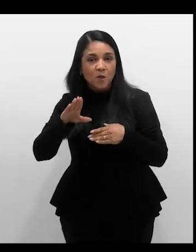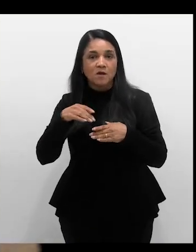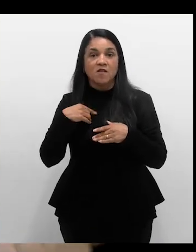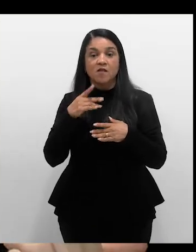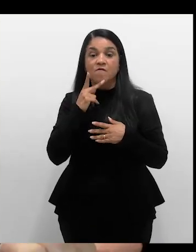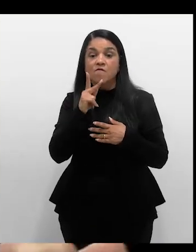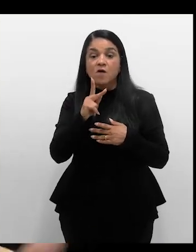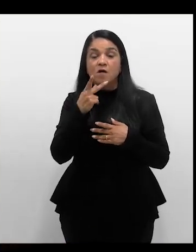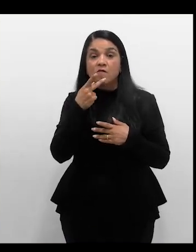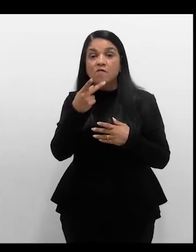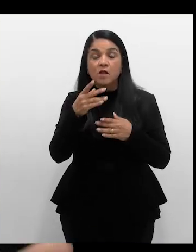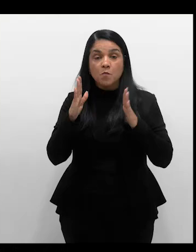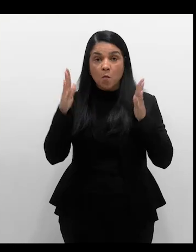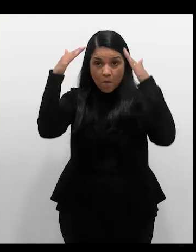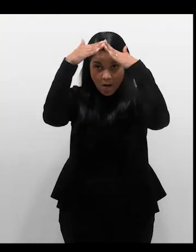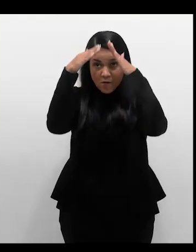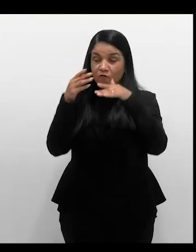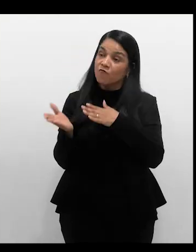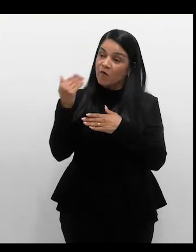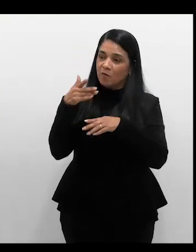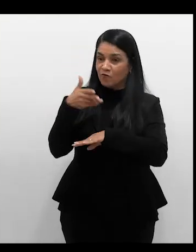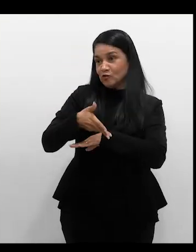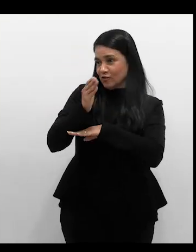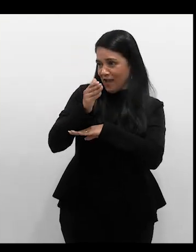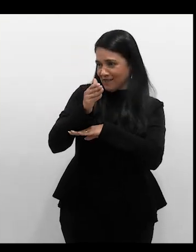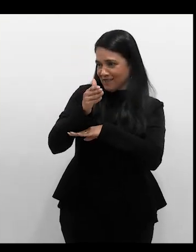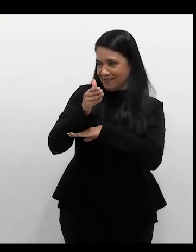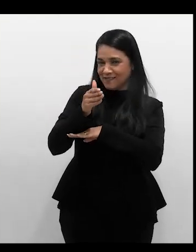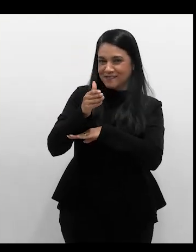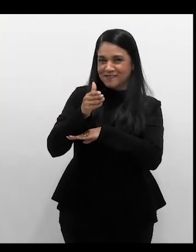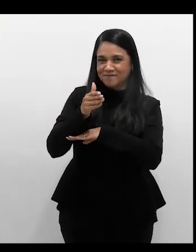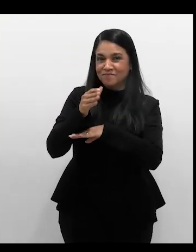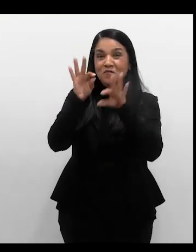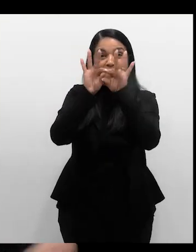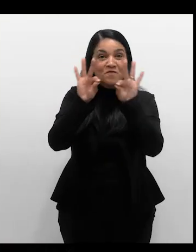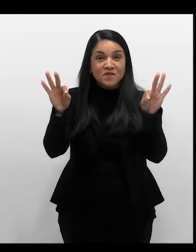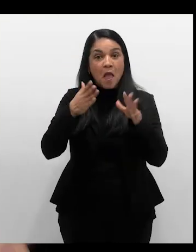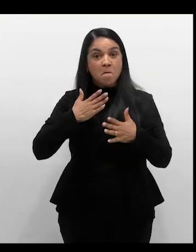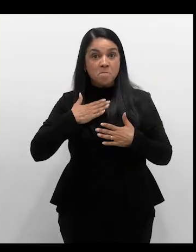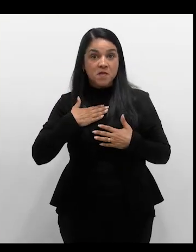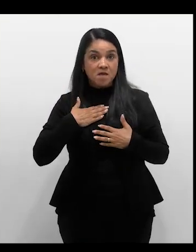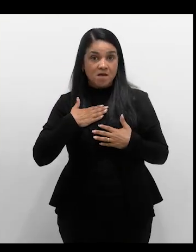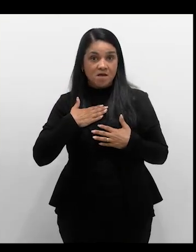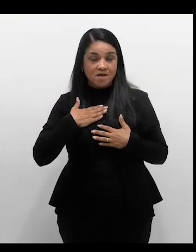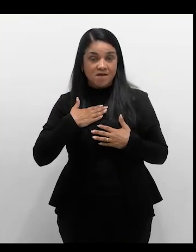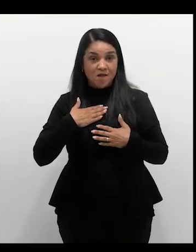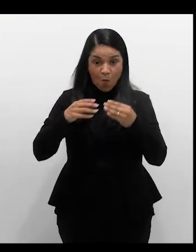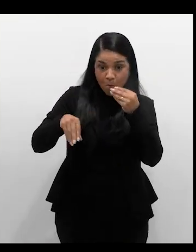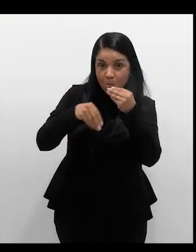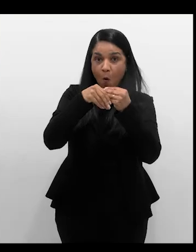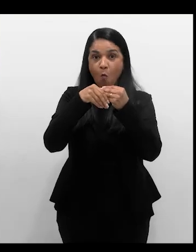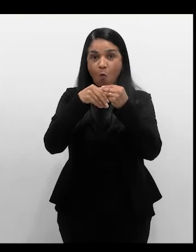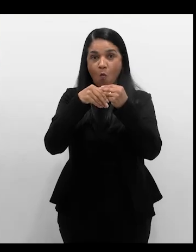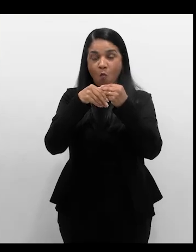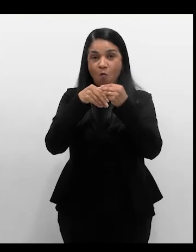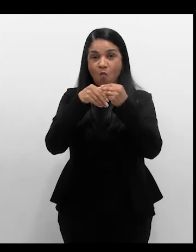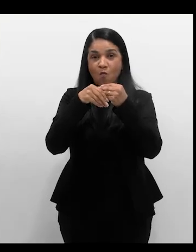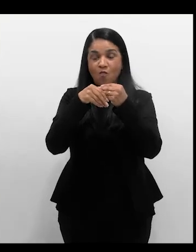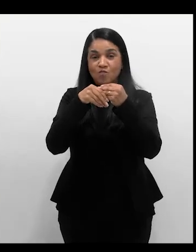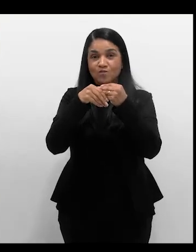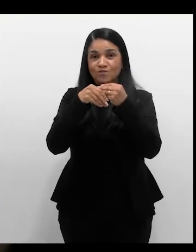embora, ele diz para o Papa, vamos que eu vou levar o senhor de táxi. É ótimo isso. Essa fala não é do João, é minha. Ótimo. Mas eu disse, meu